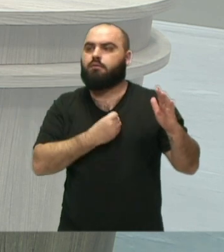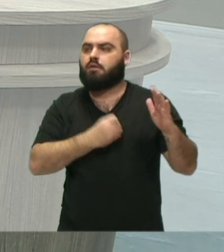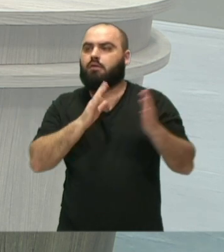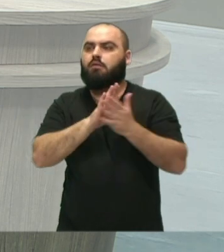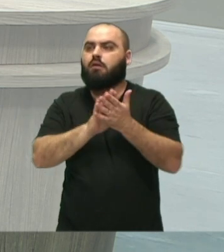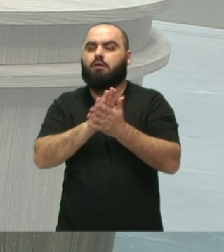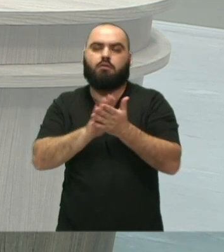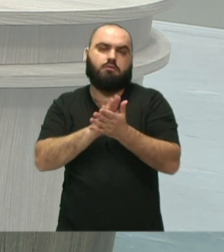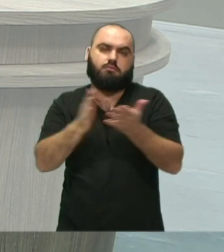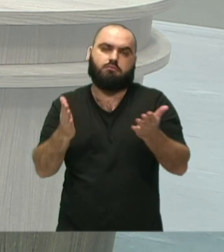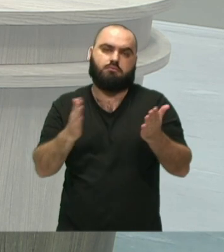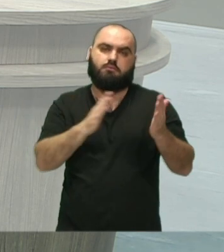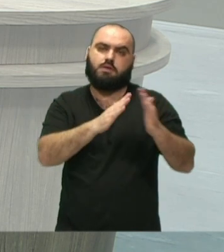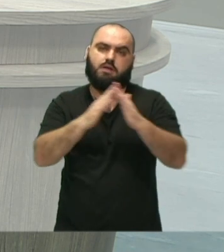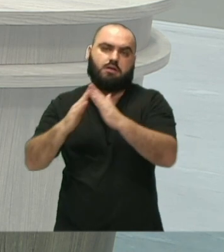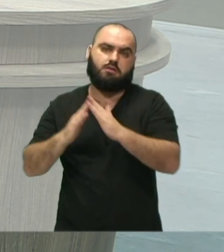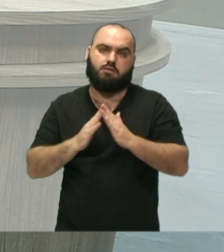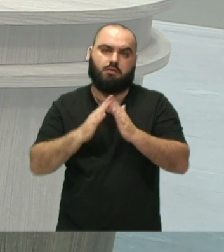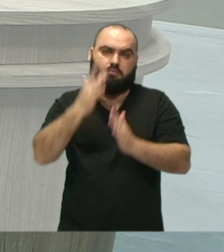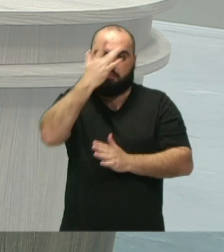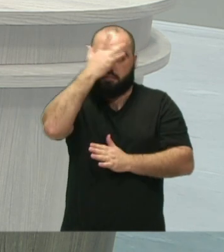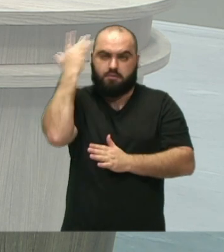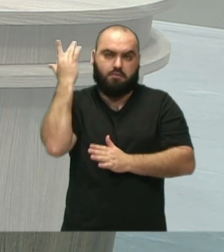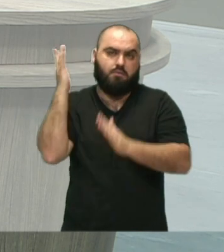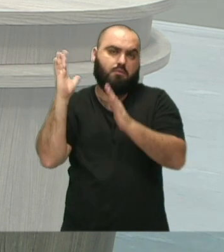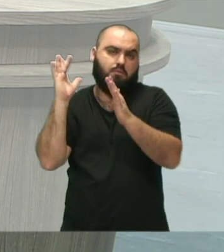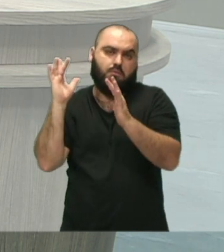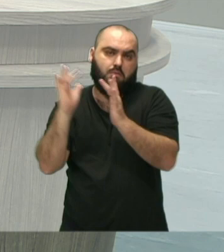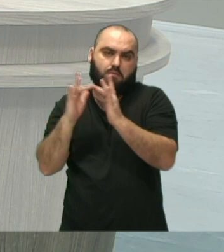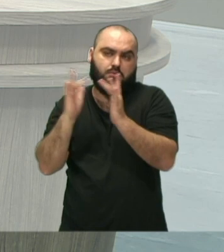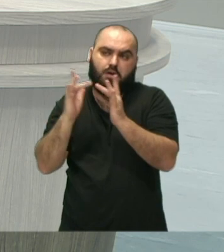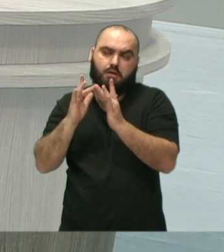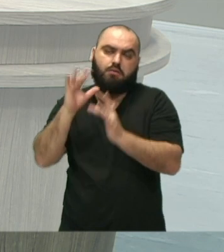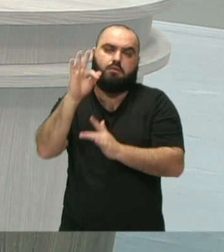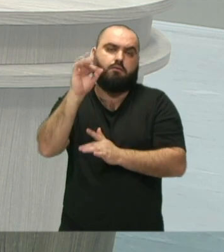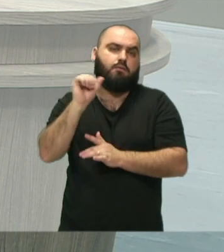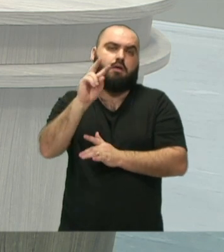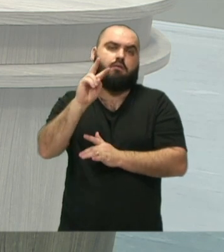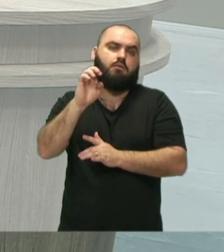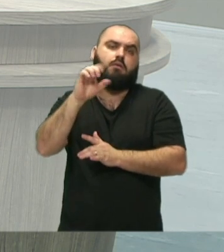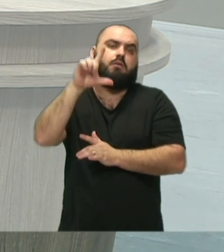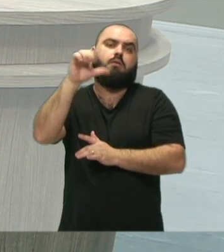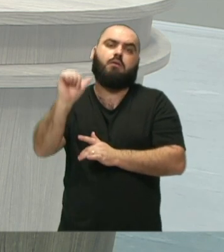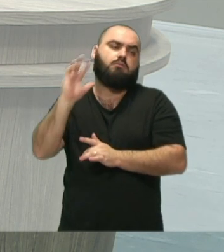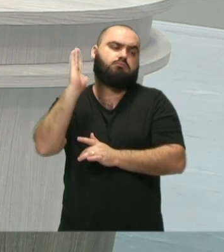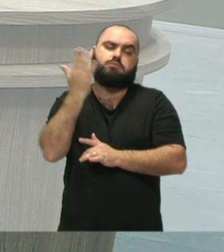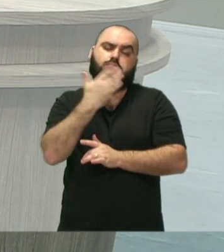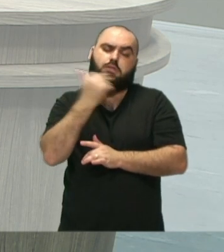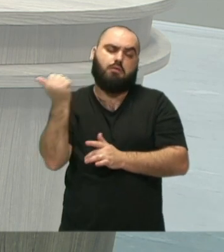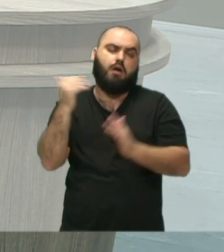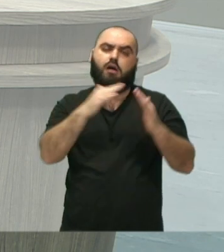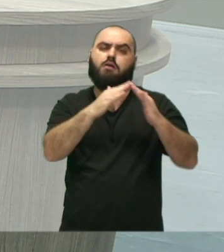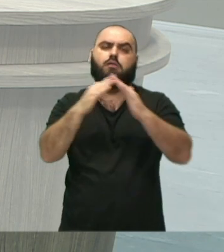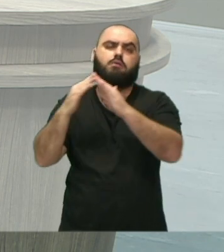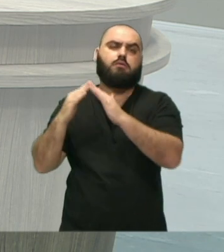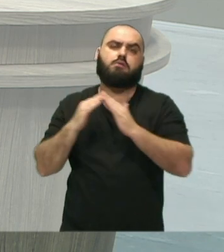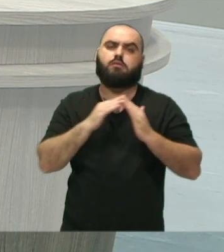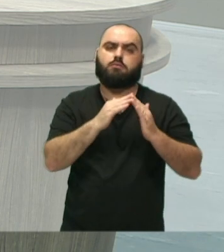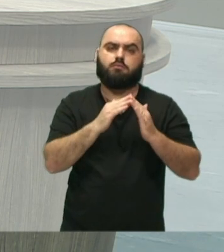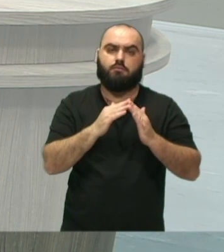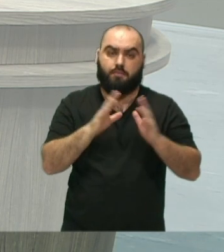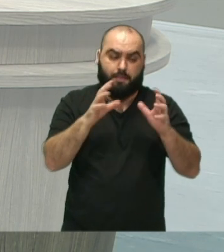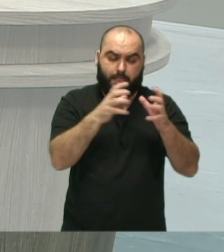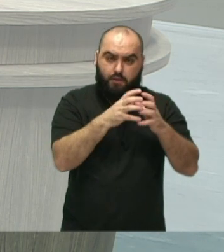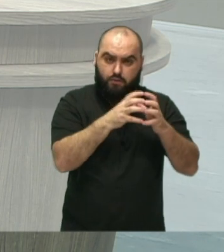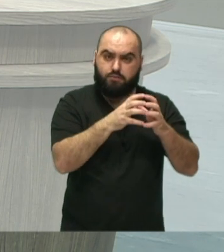favela. Talvez fique mais confortável até para quem vive na favela, porque a pessoa já está acostumada a viver na pobreza e naquela condição. Talvez a classe média do Brasil